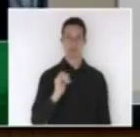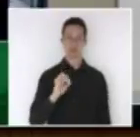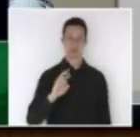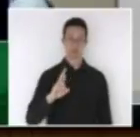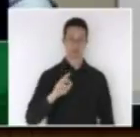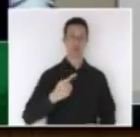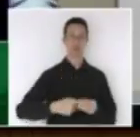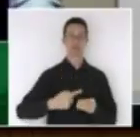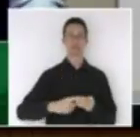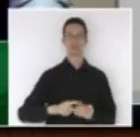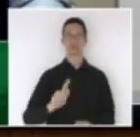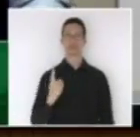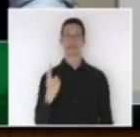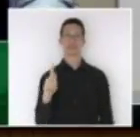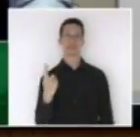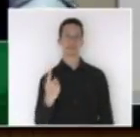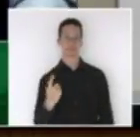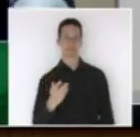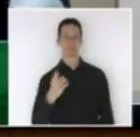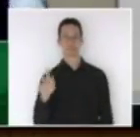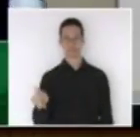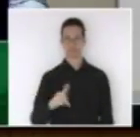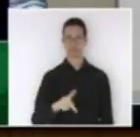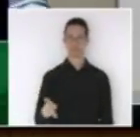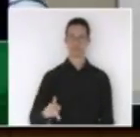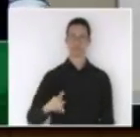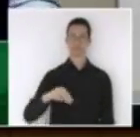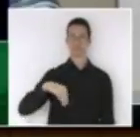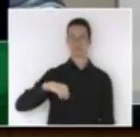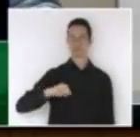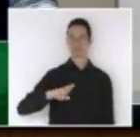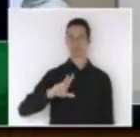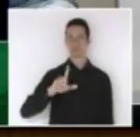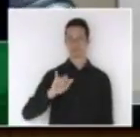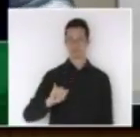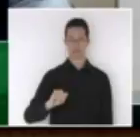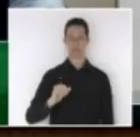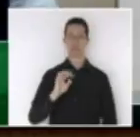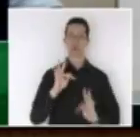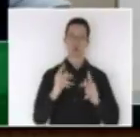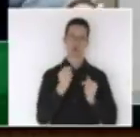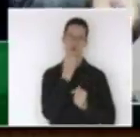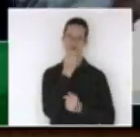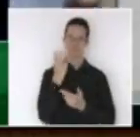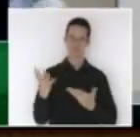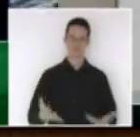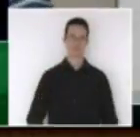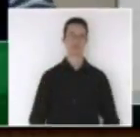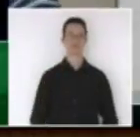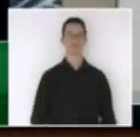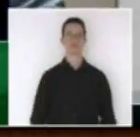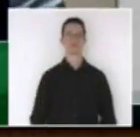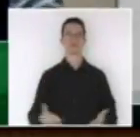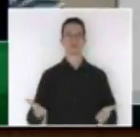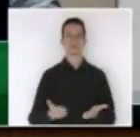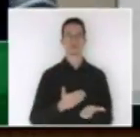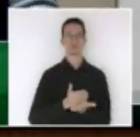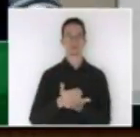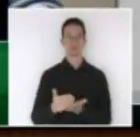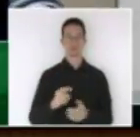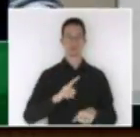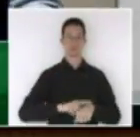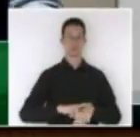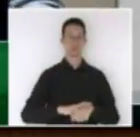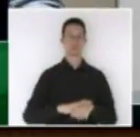também da professora Marli de Córdoba. Sejam todos bem-vindos a este Parlamento. Adentraremos, então, ao horário destinado aos partidos